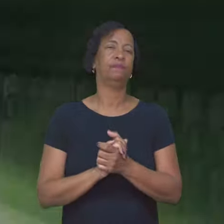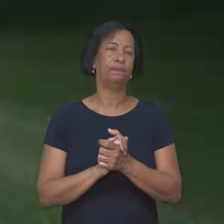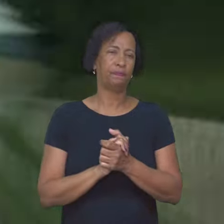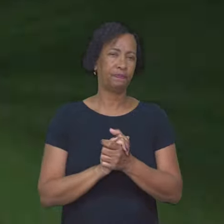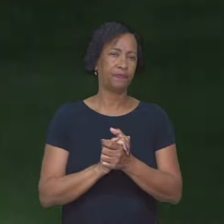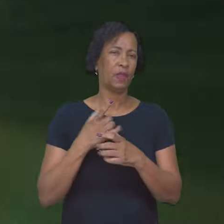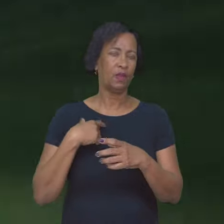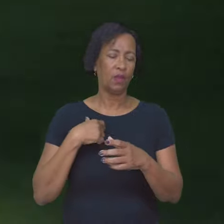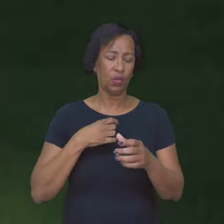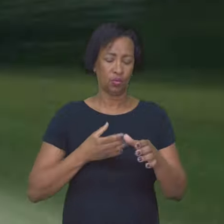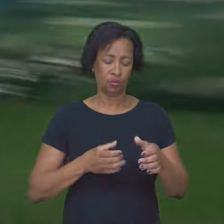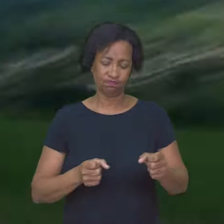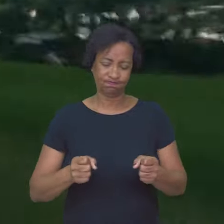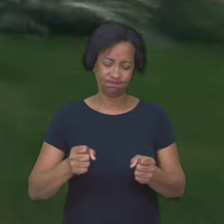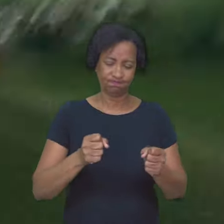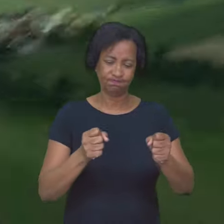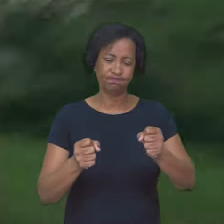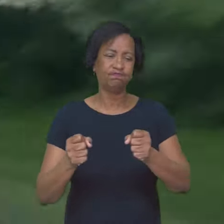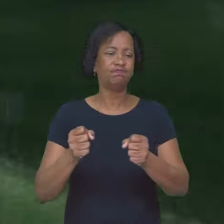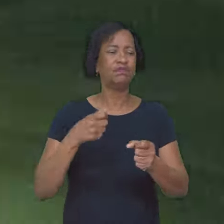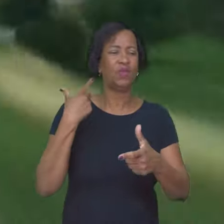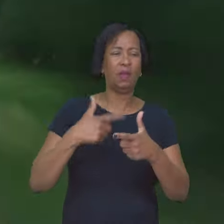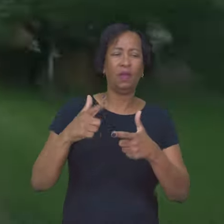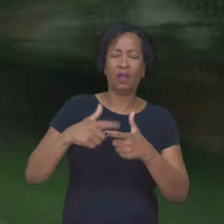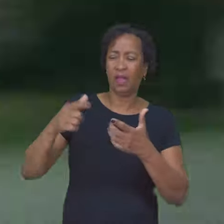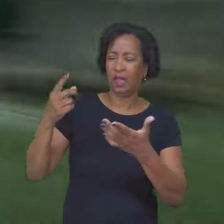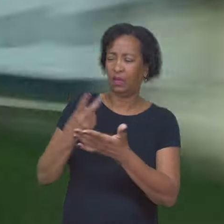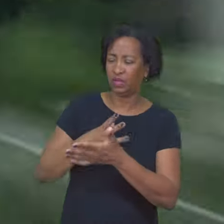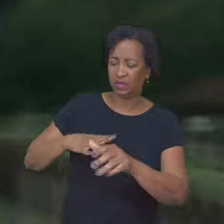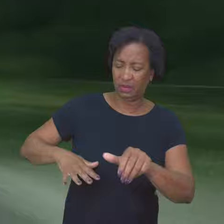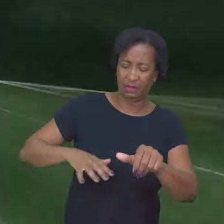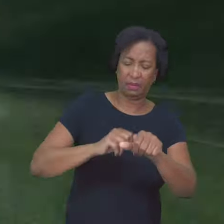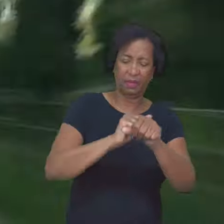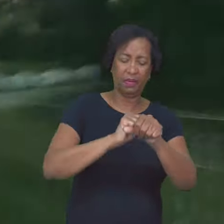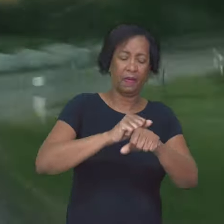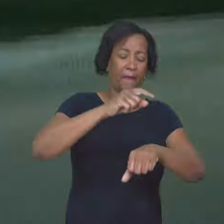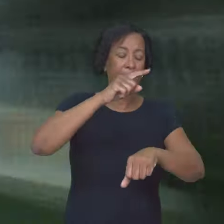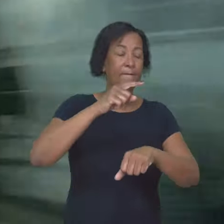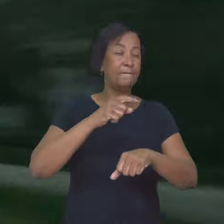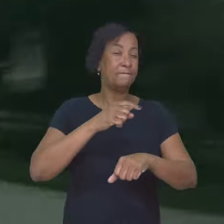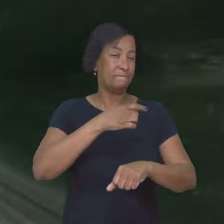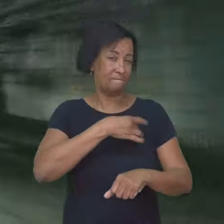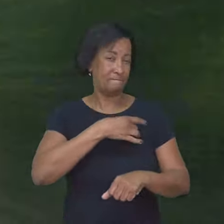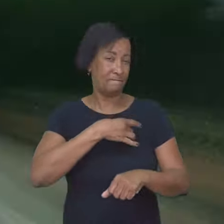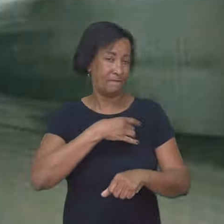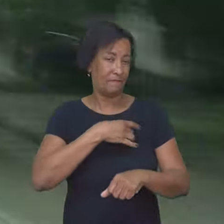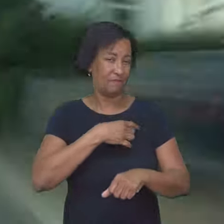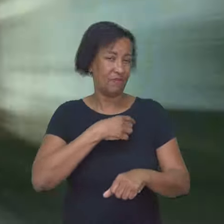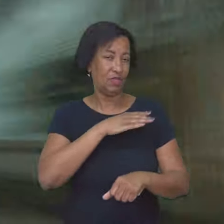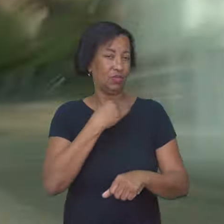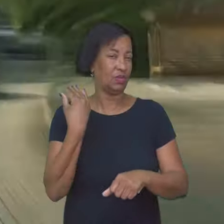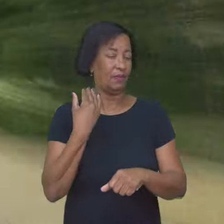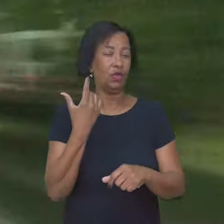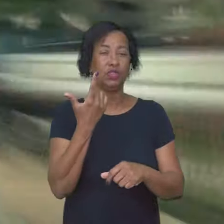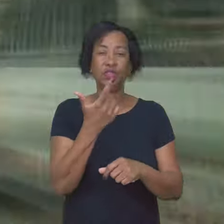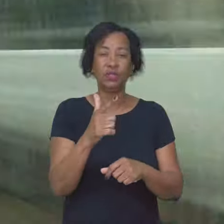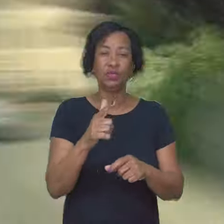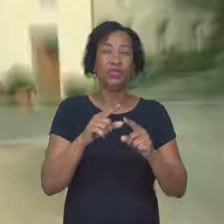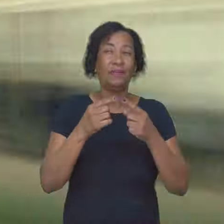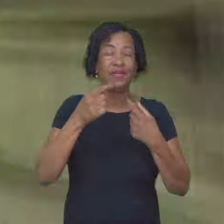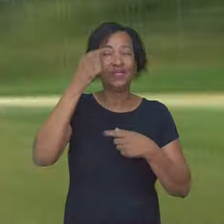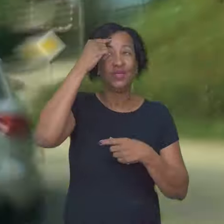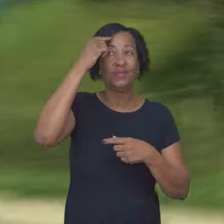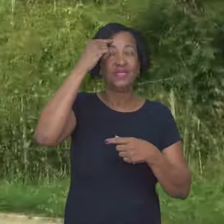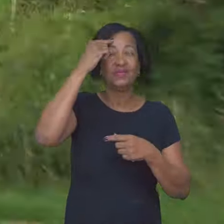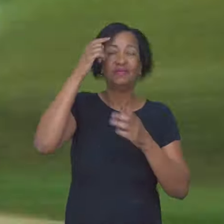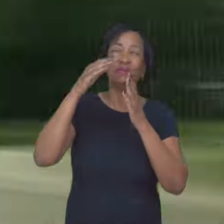sendo arrastado pela estrada pelo poante motor daquele carro não tive medo da morte mas meu pensamento era agora não agora